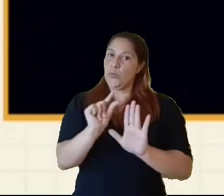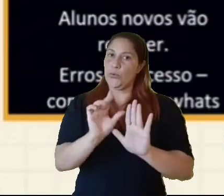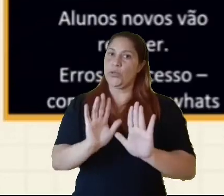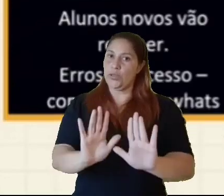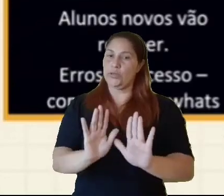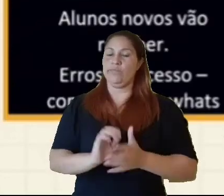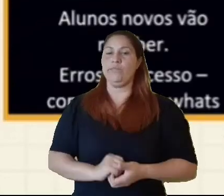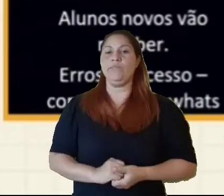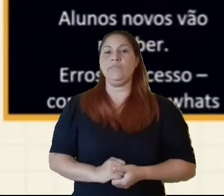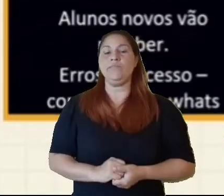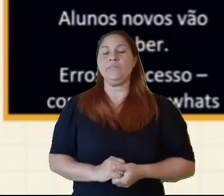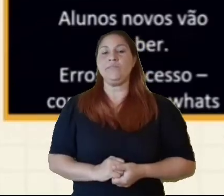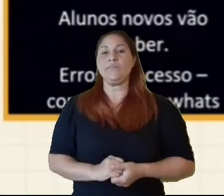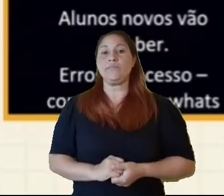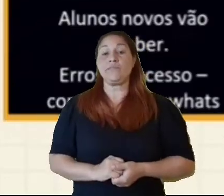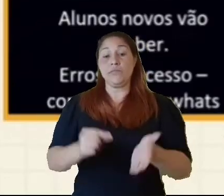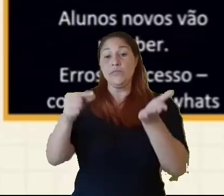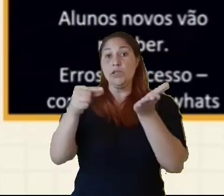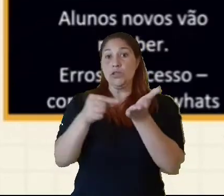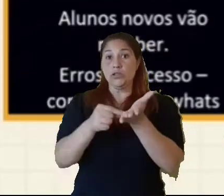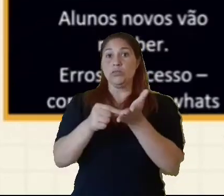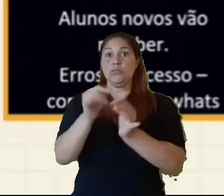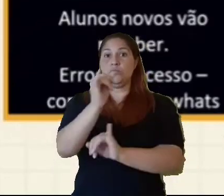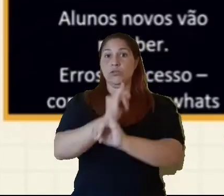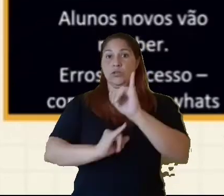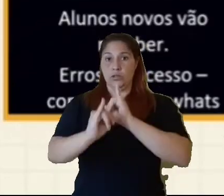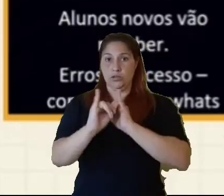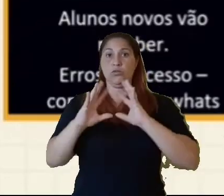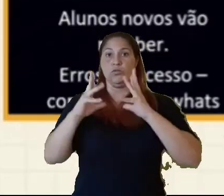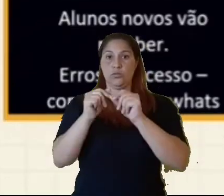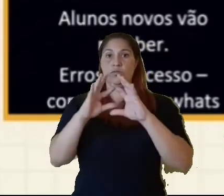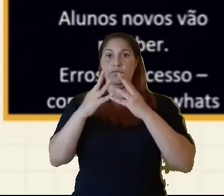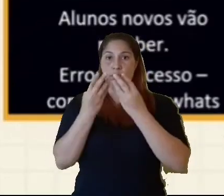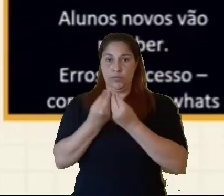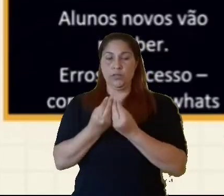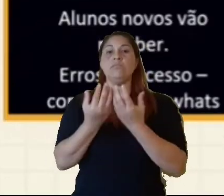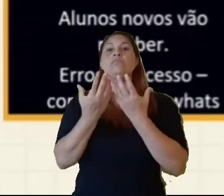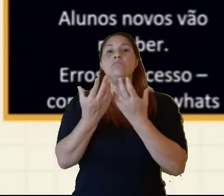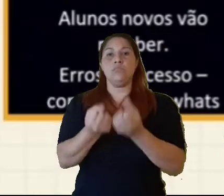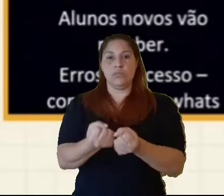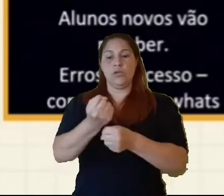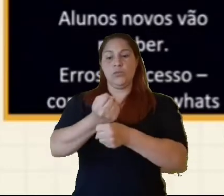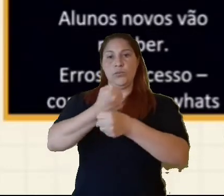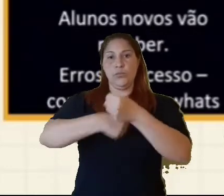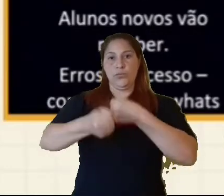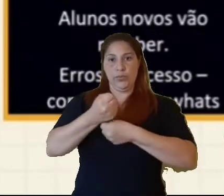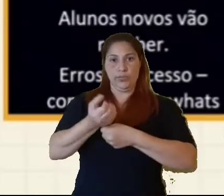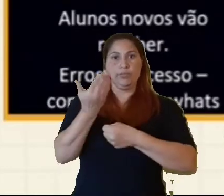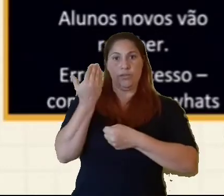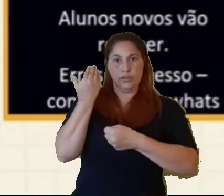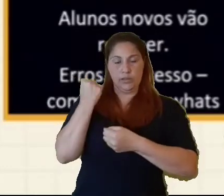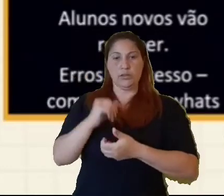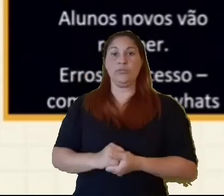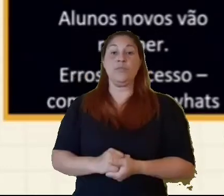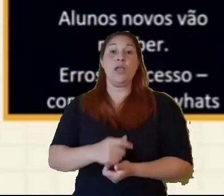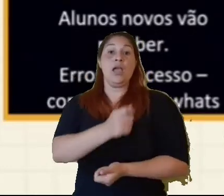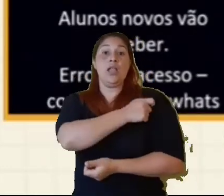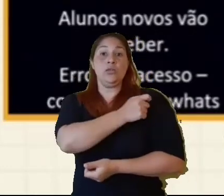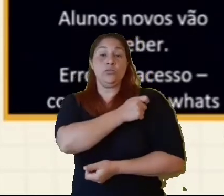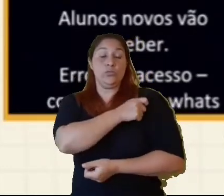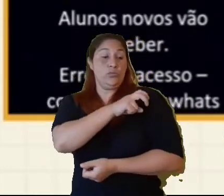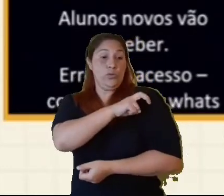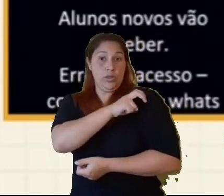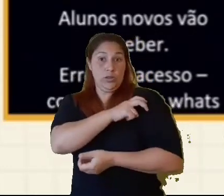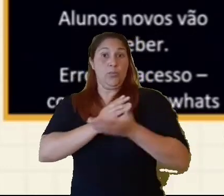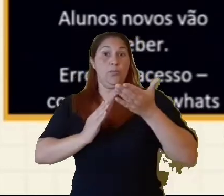bom? Chip de internet. Todas as famílias receberam chip de internet no ano passado. Os alunos que eram do 5º